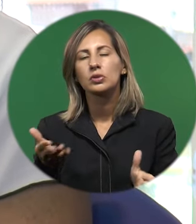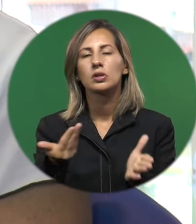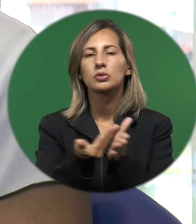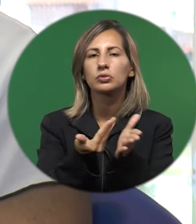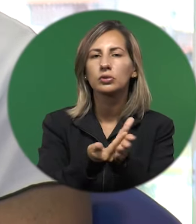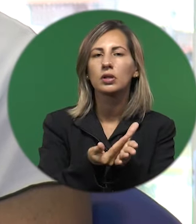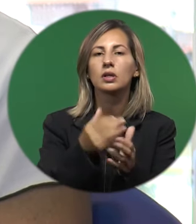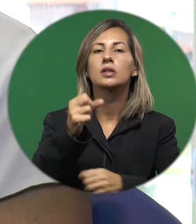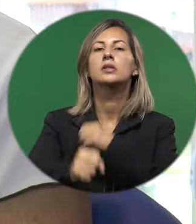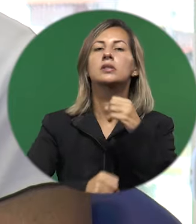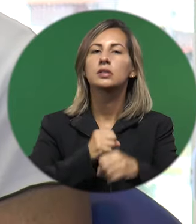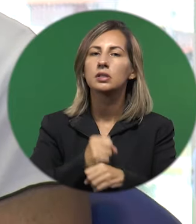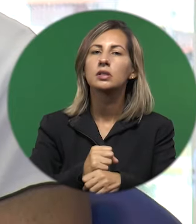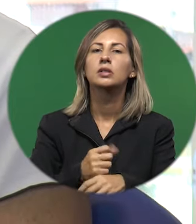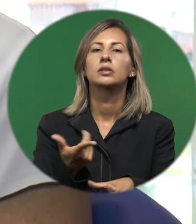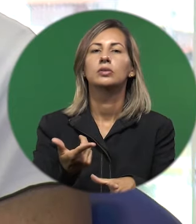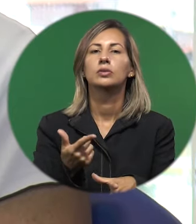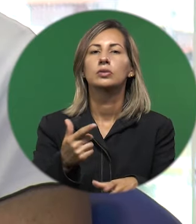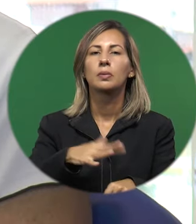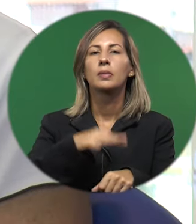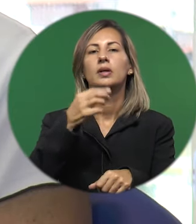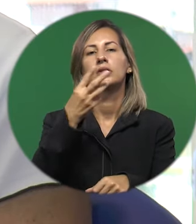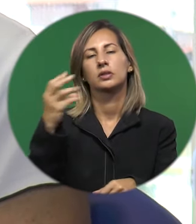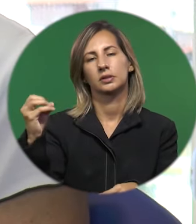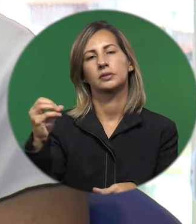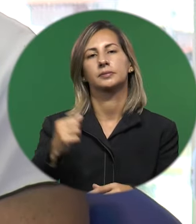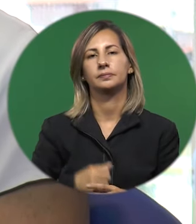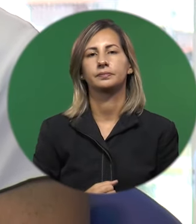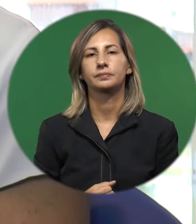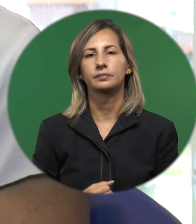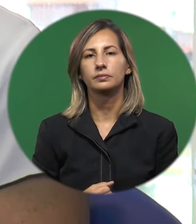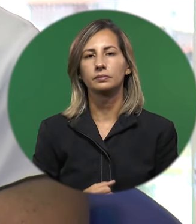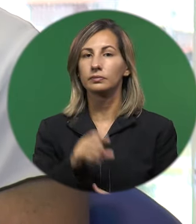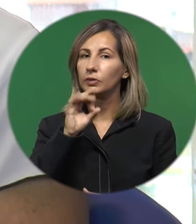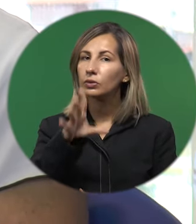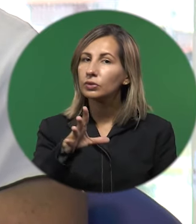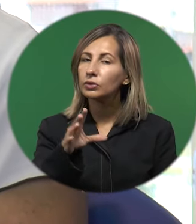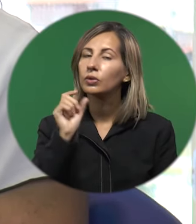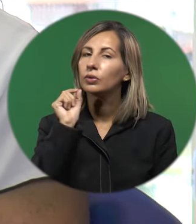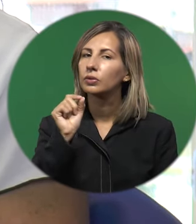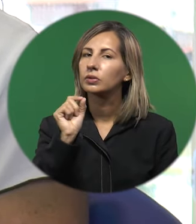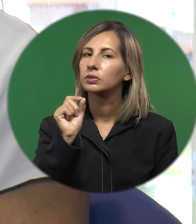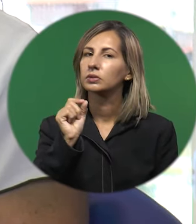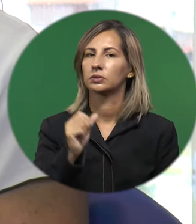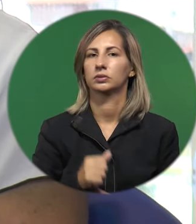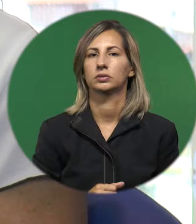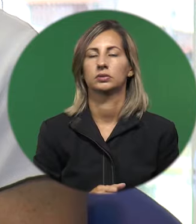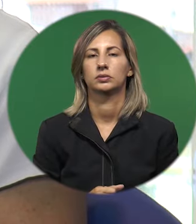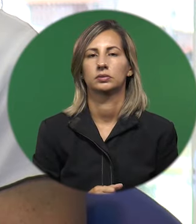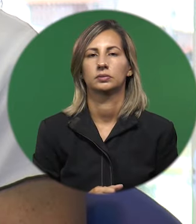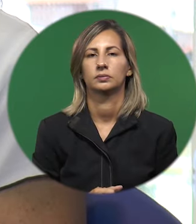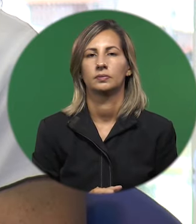25, nós estamos esse ano revisando mais de 30, somente os que estão